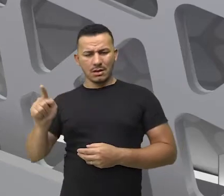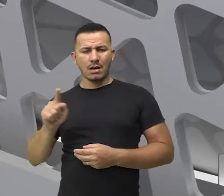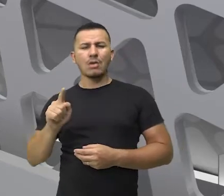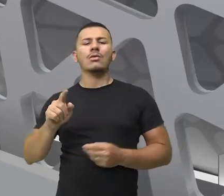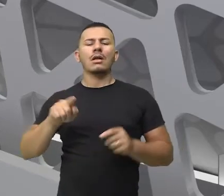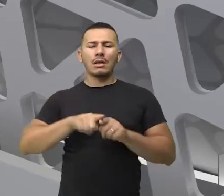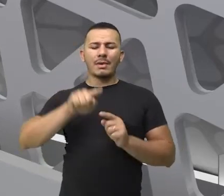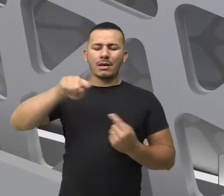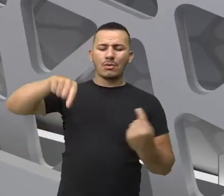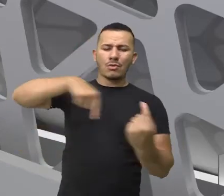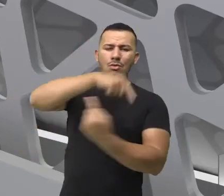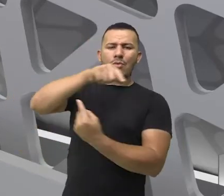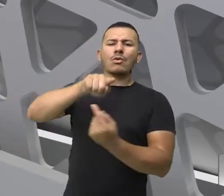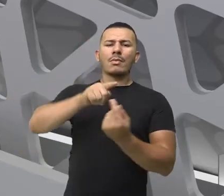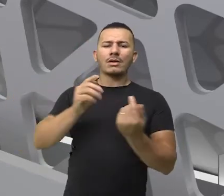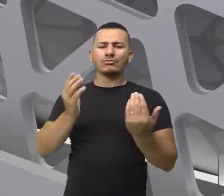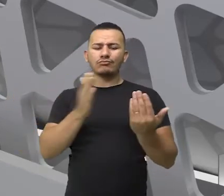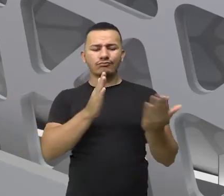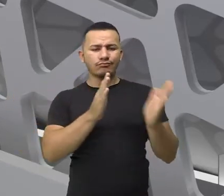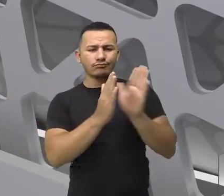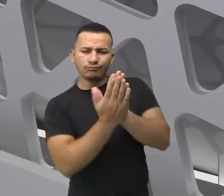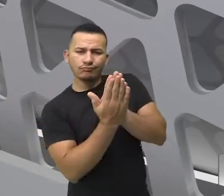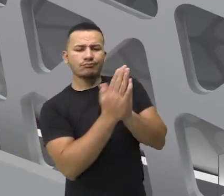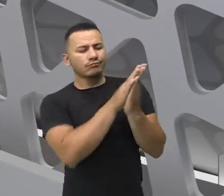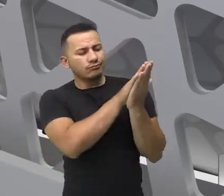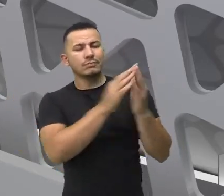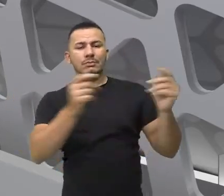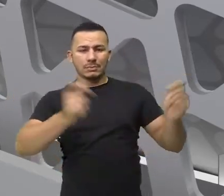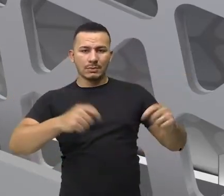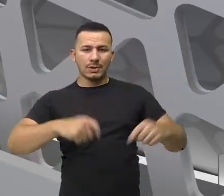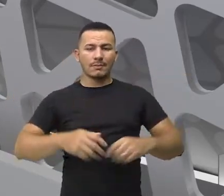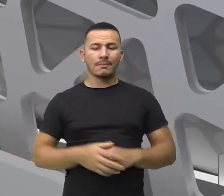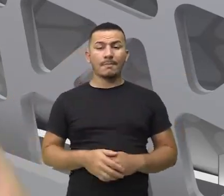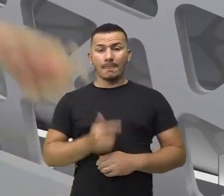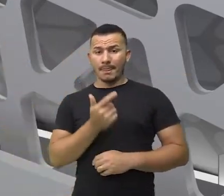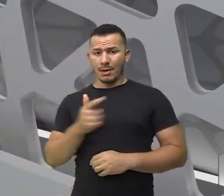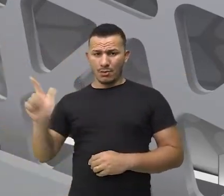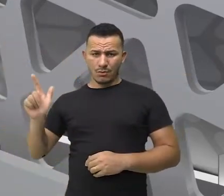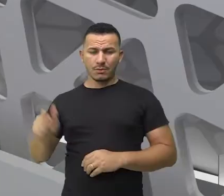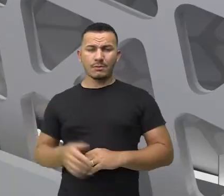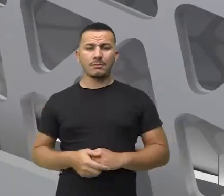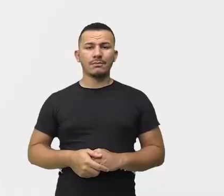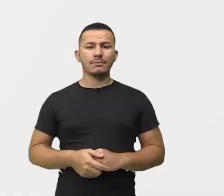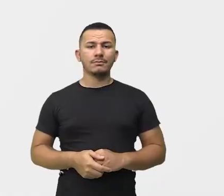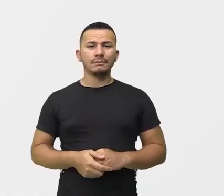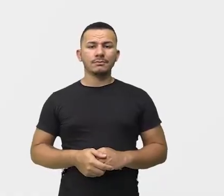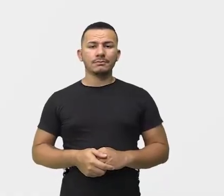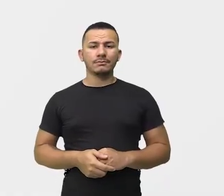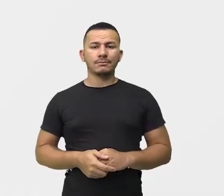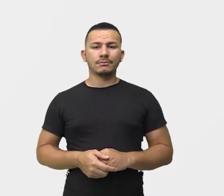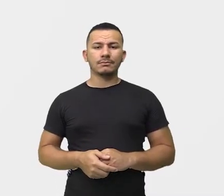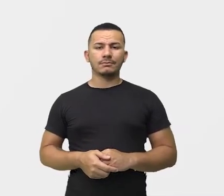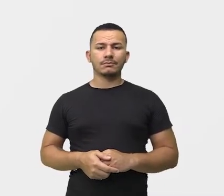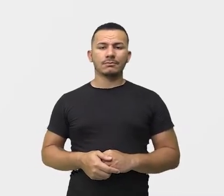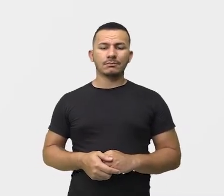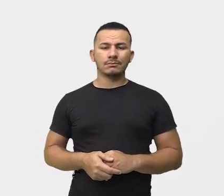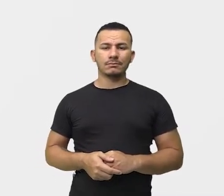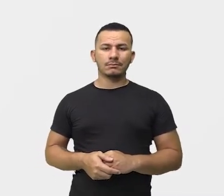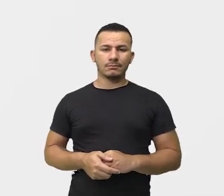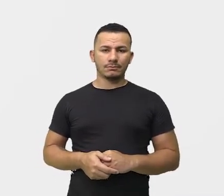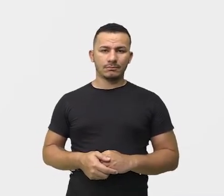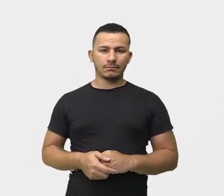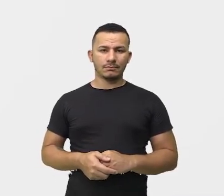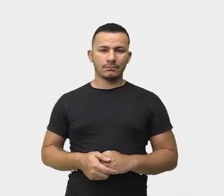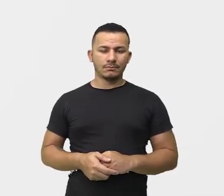também consegue colocá-la uma em cima da outra. Beleza? Vamos prosseguir. Vem comigo, olha só. Então,